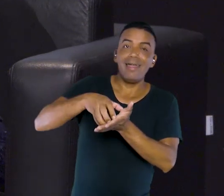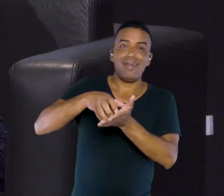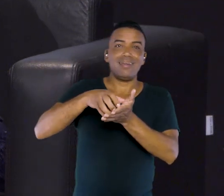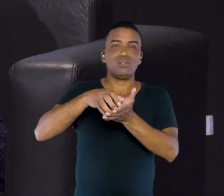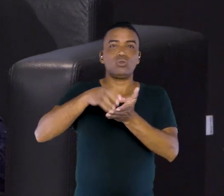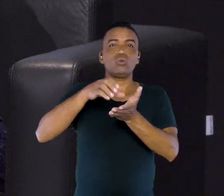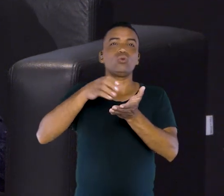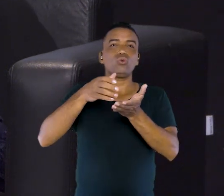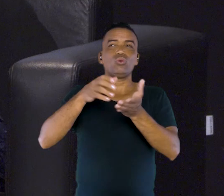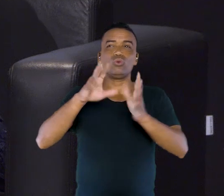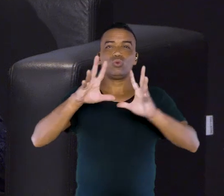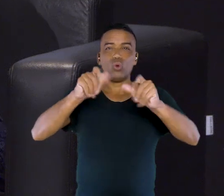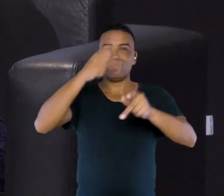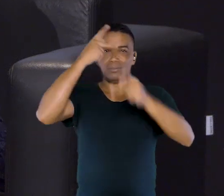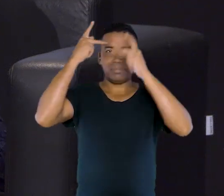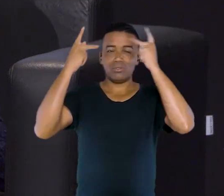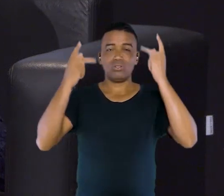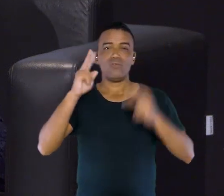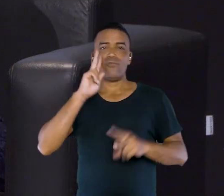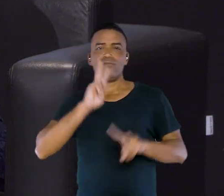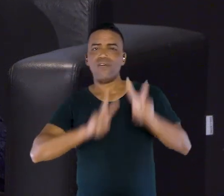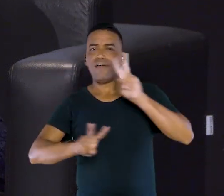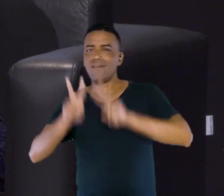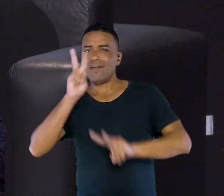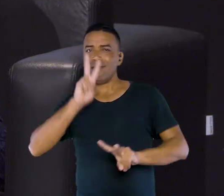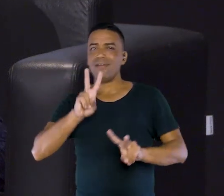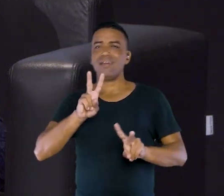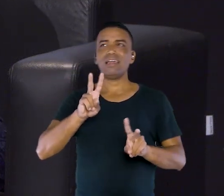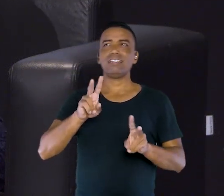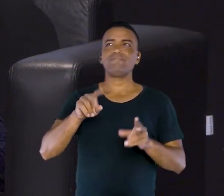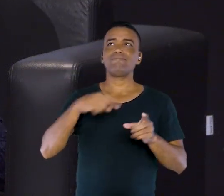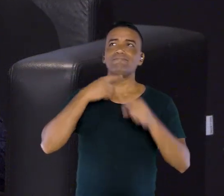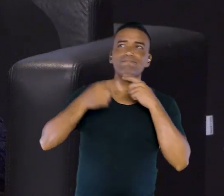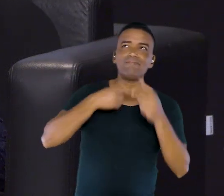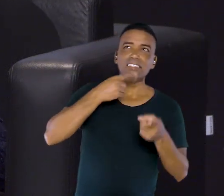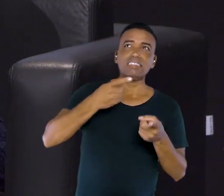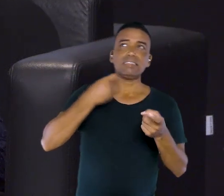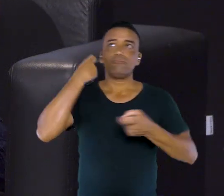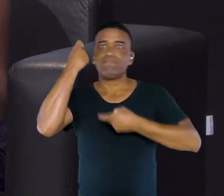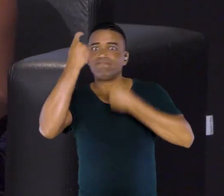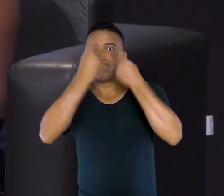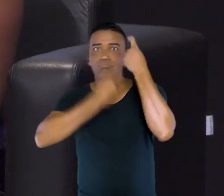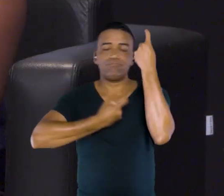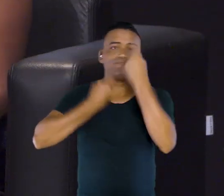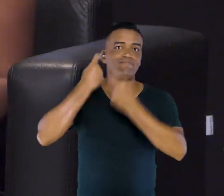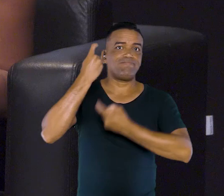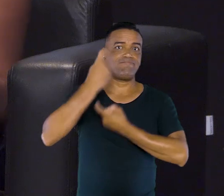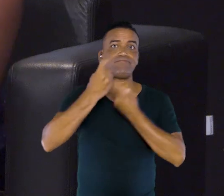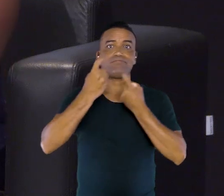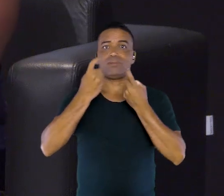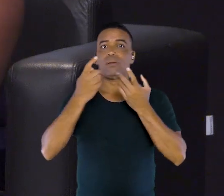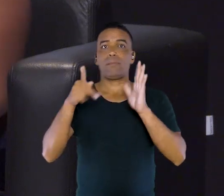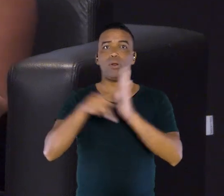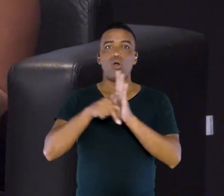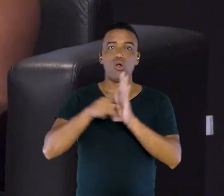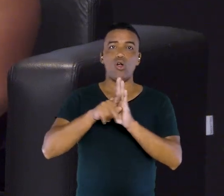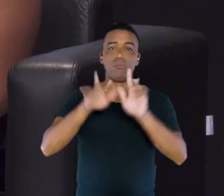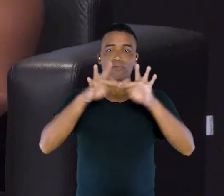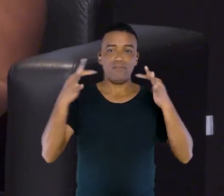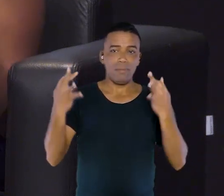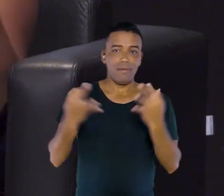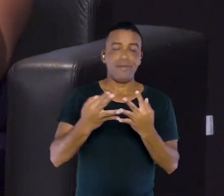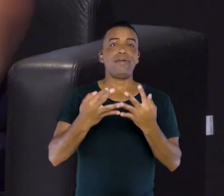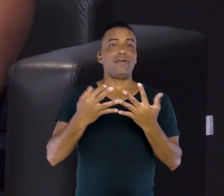comunitário, a gente ouve muito esses questionamentos, essas preocupações dos nossos